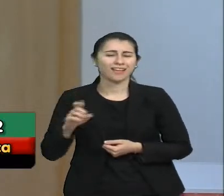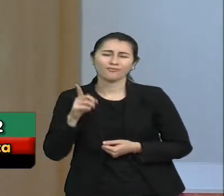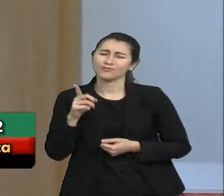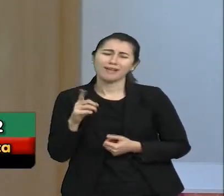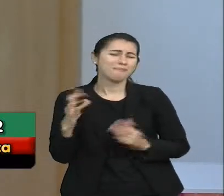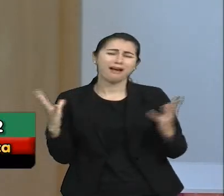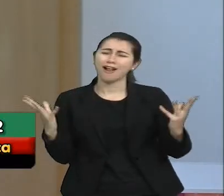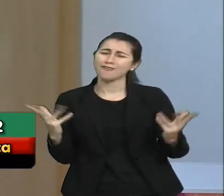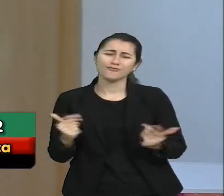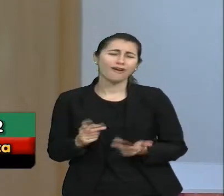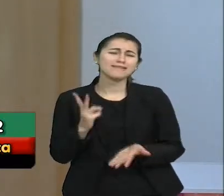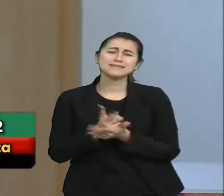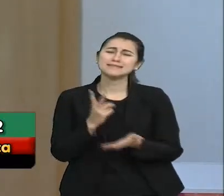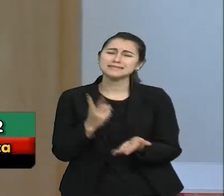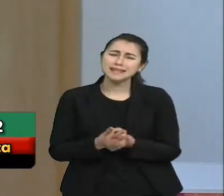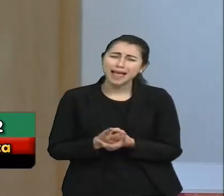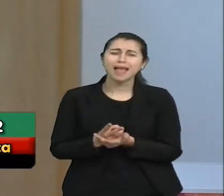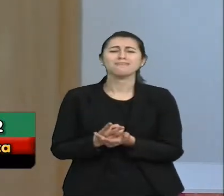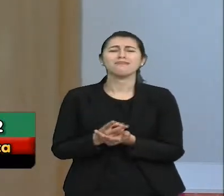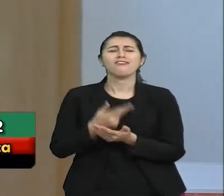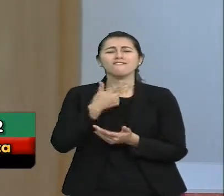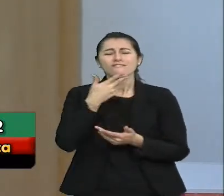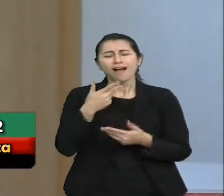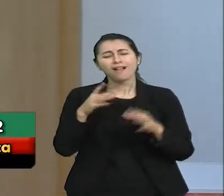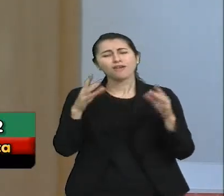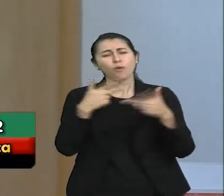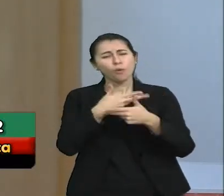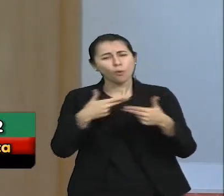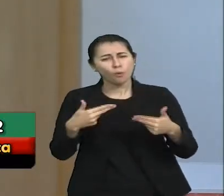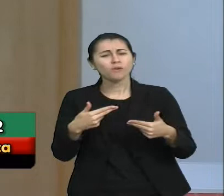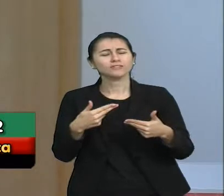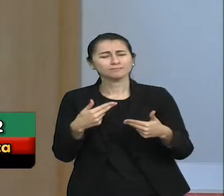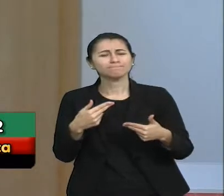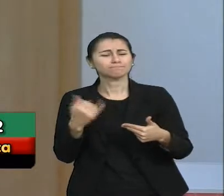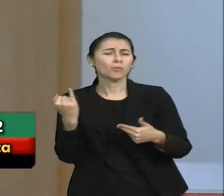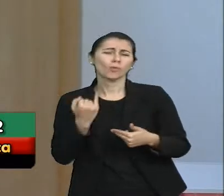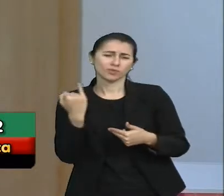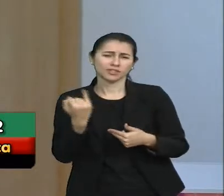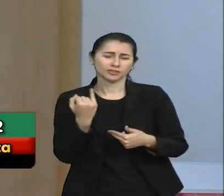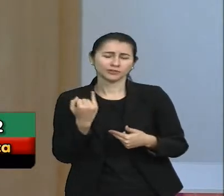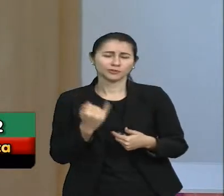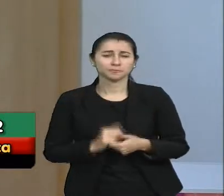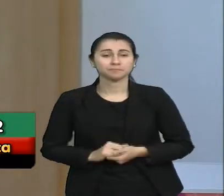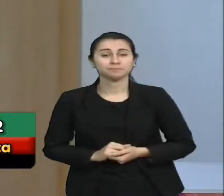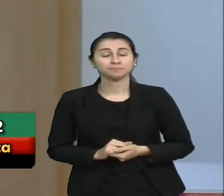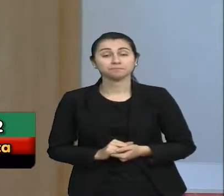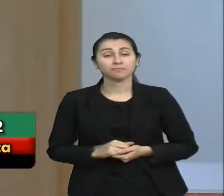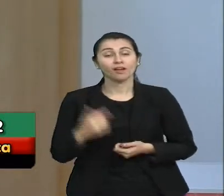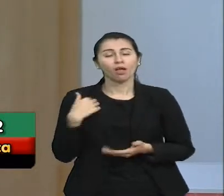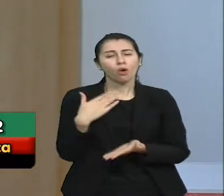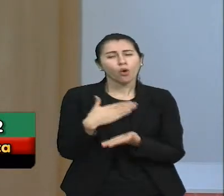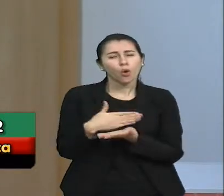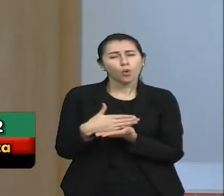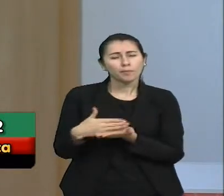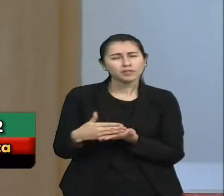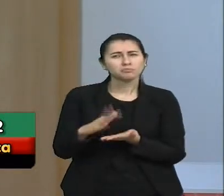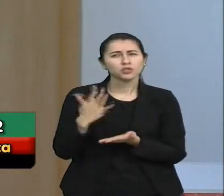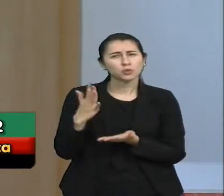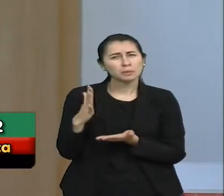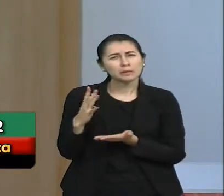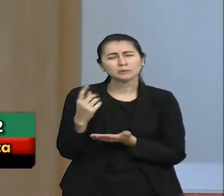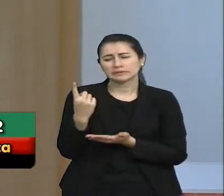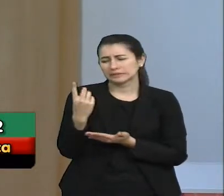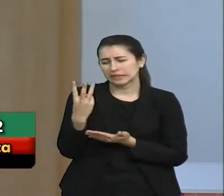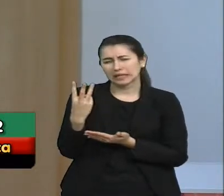trazendo algumas pautas aí que a gente precisa dar um respaldo. Eu fui iniciado aos 13 anos de